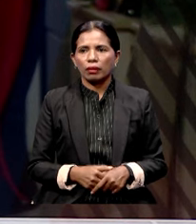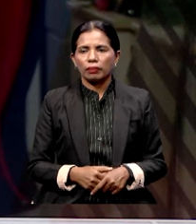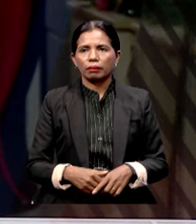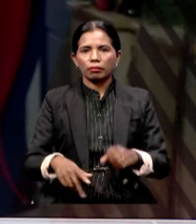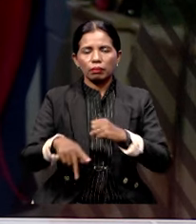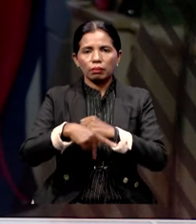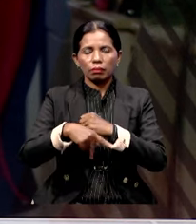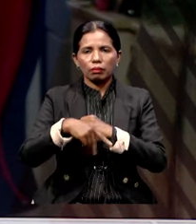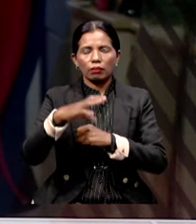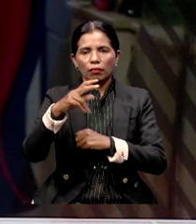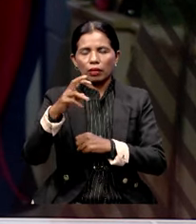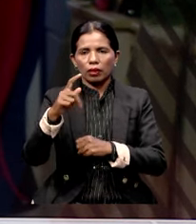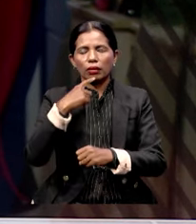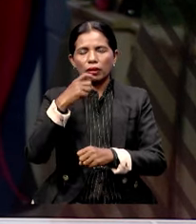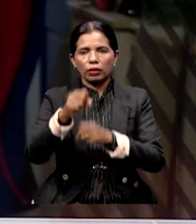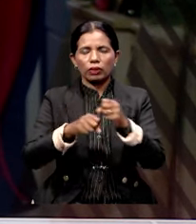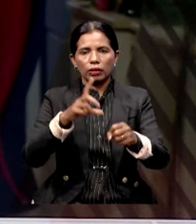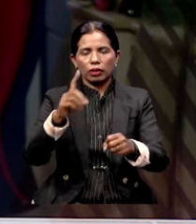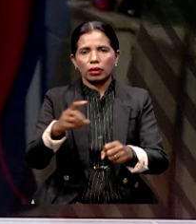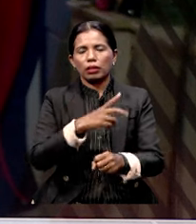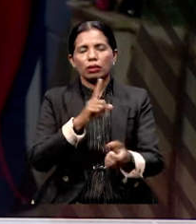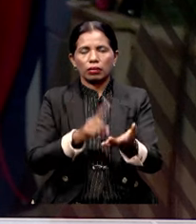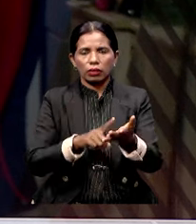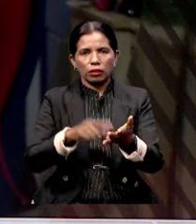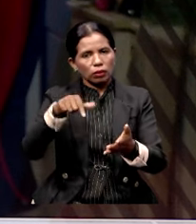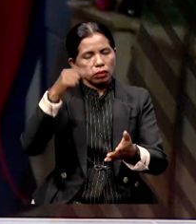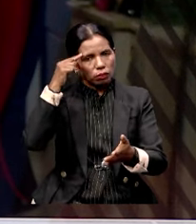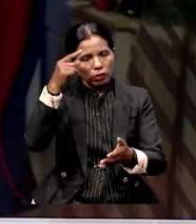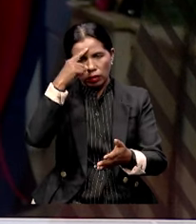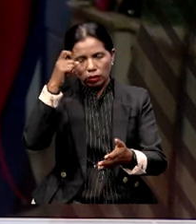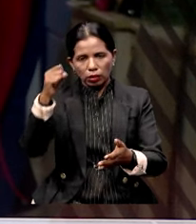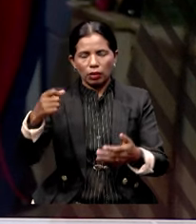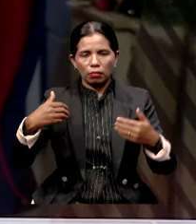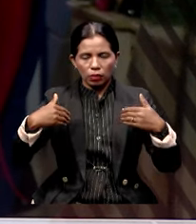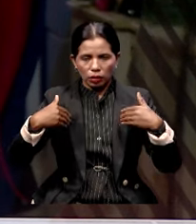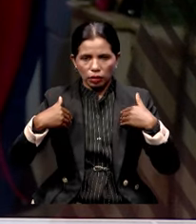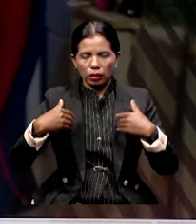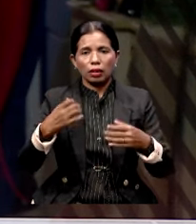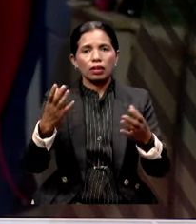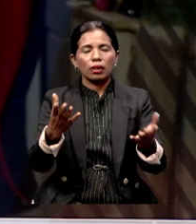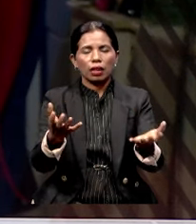Bancada Senhora tem considera a sociedade civil bala um protesto do governo também e interesse política.